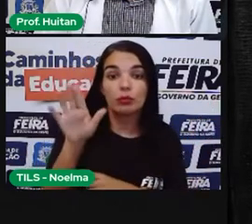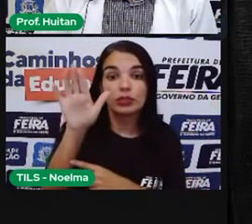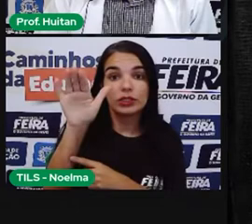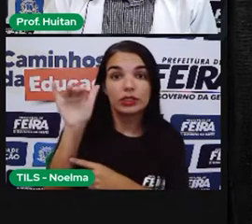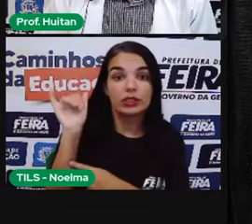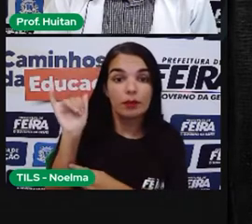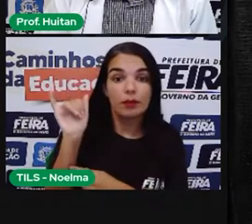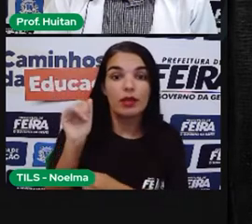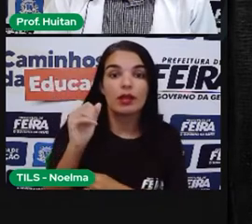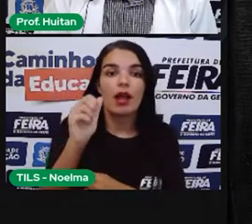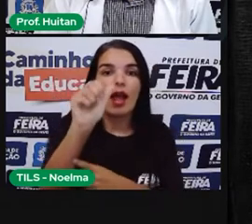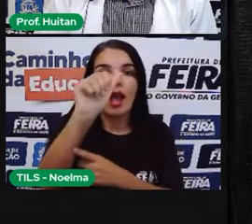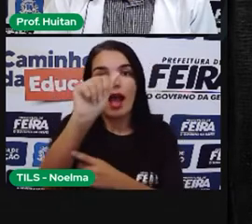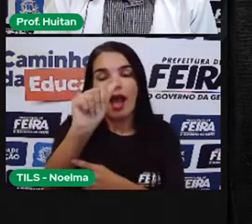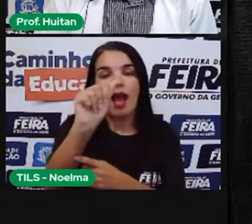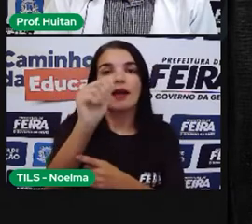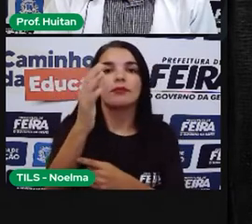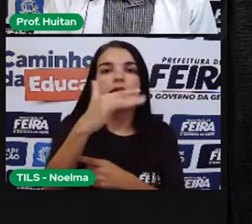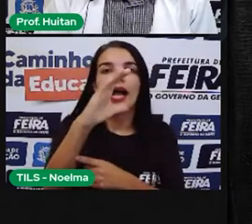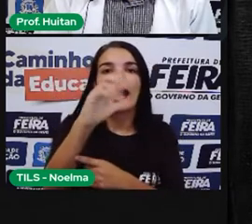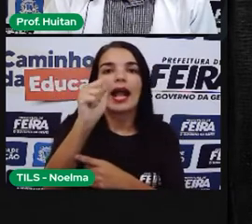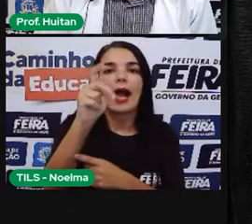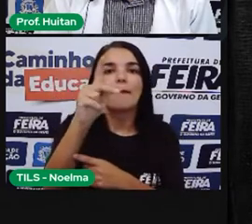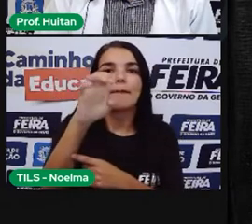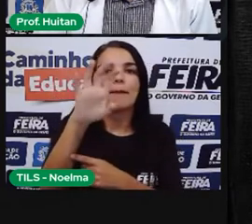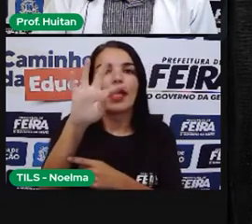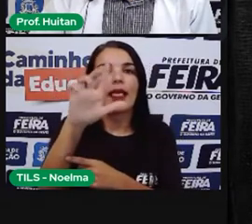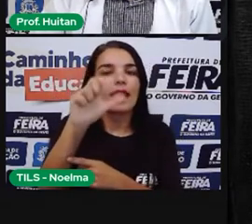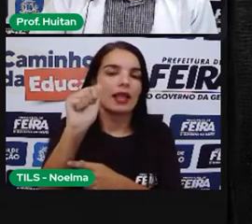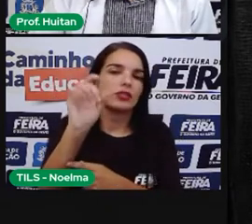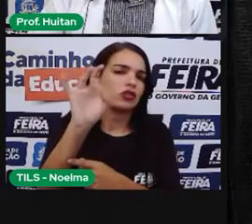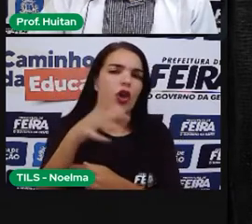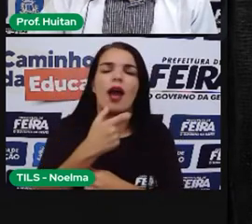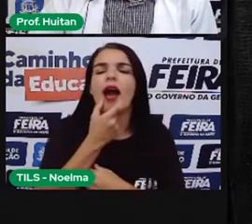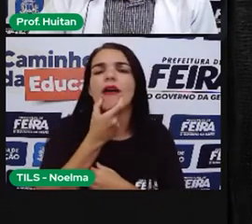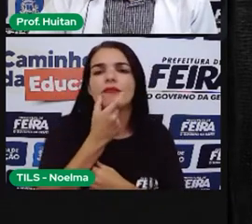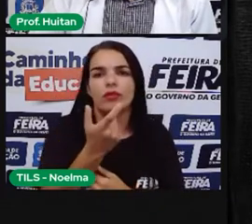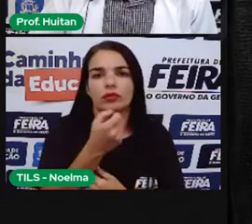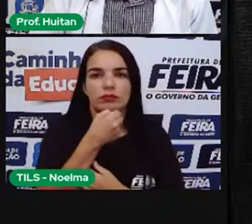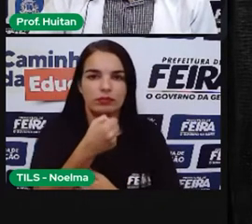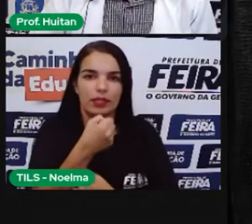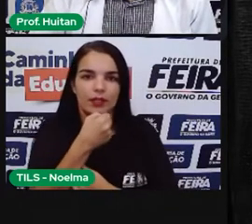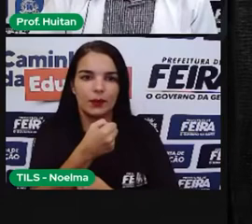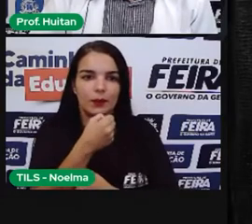a capela, ou seja, só a voz do cantor.